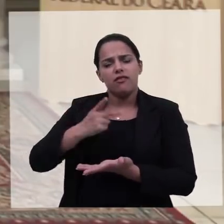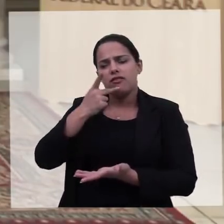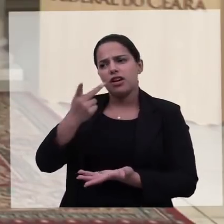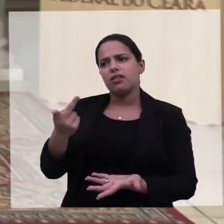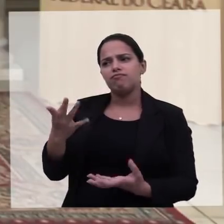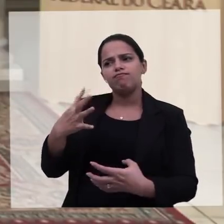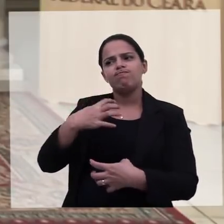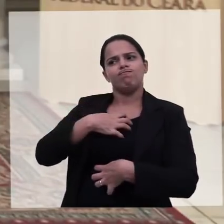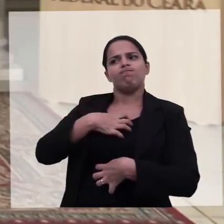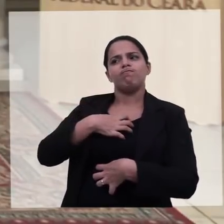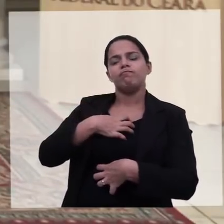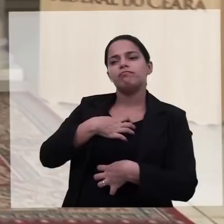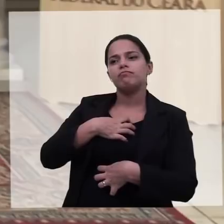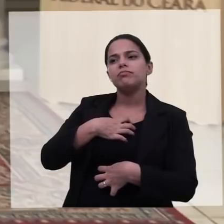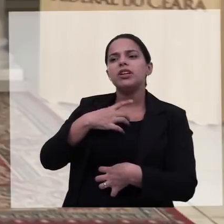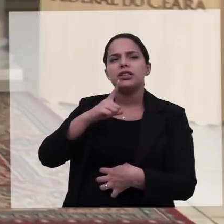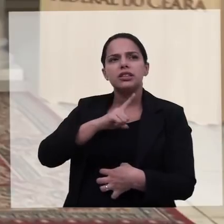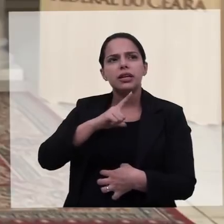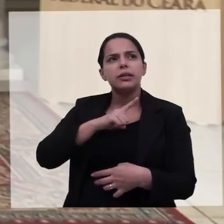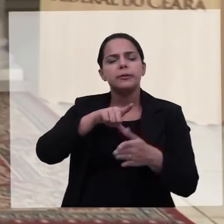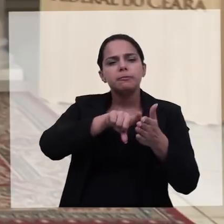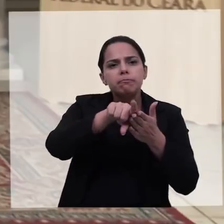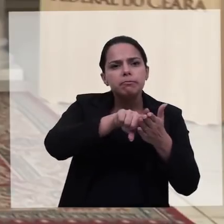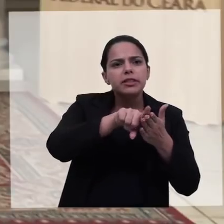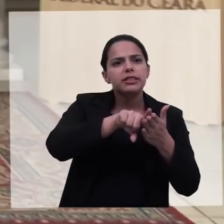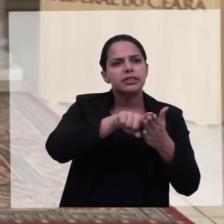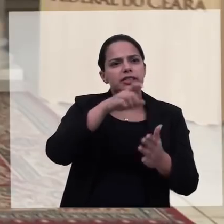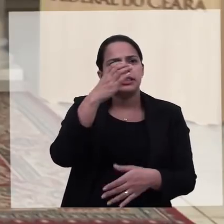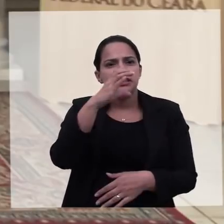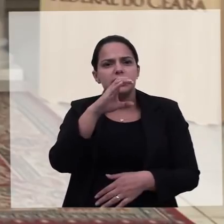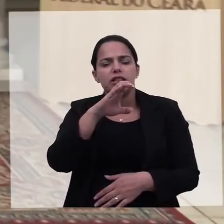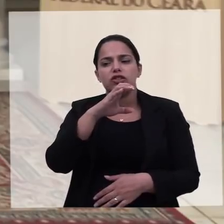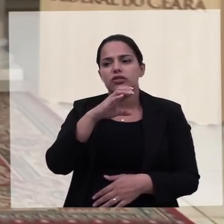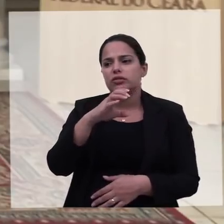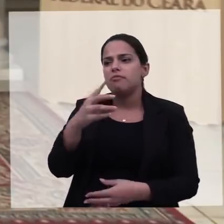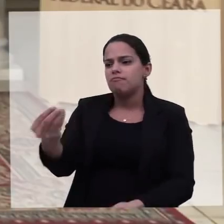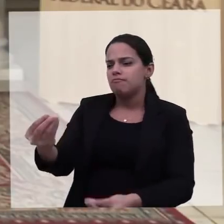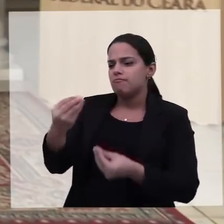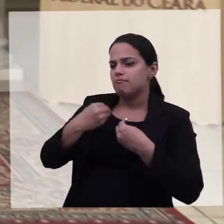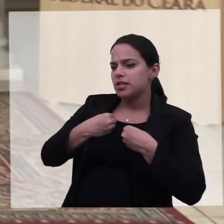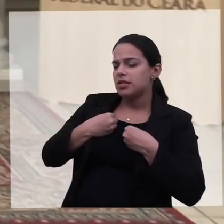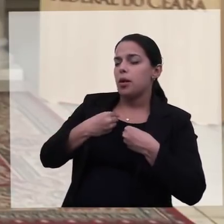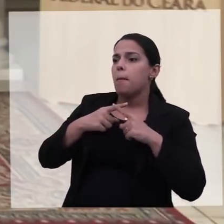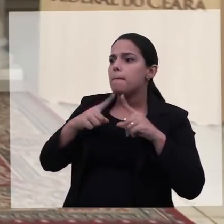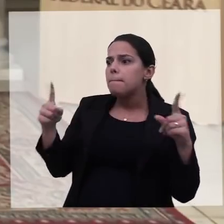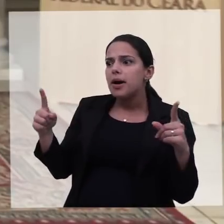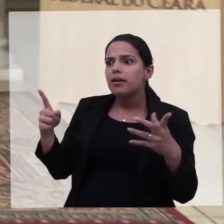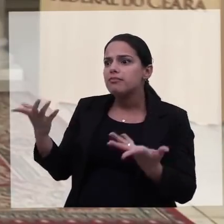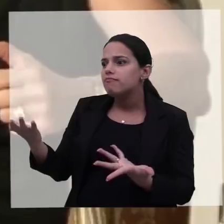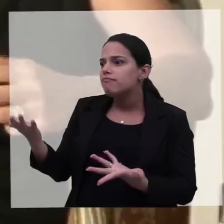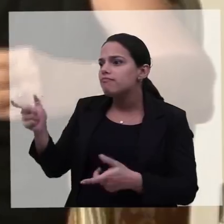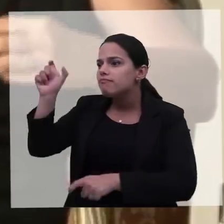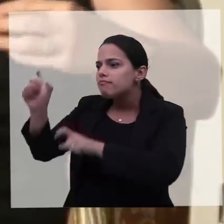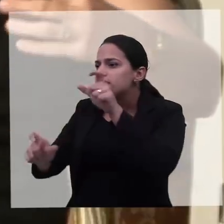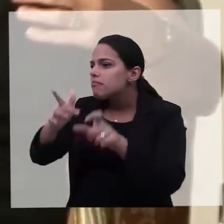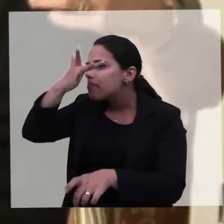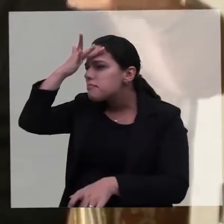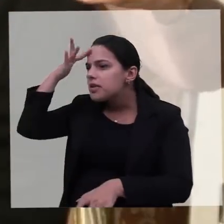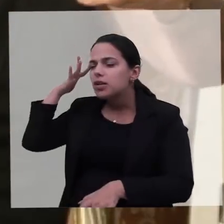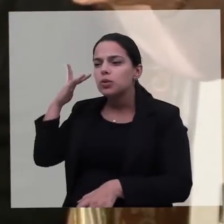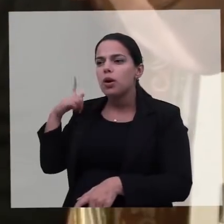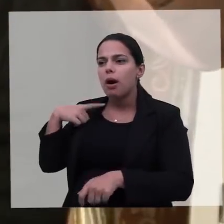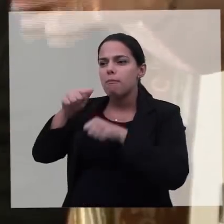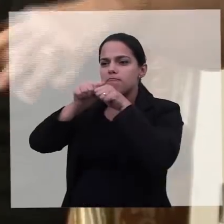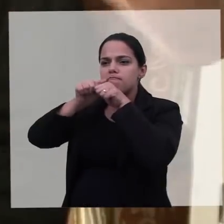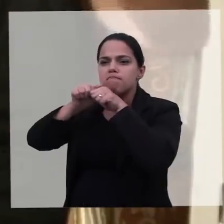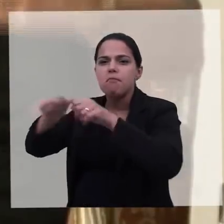importância, honestamente falando, do que os conhecimentos científicos que eu estou retirando dali. Porque